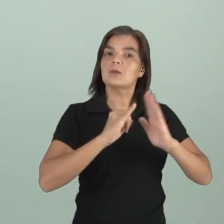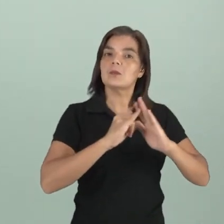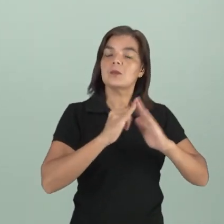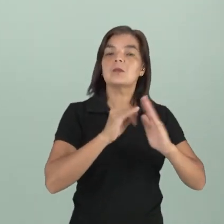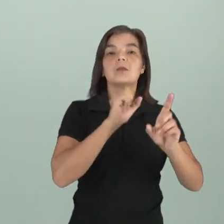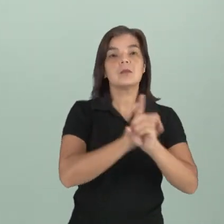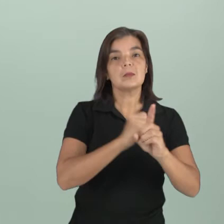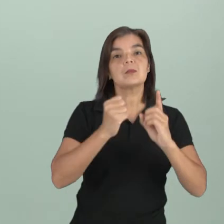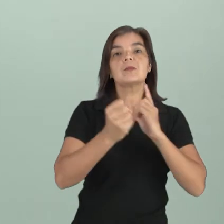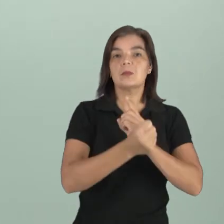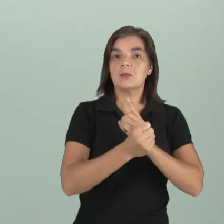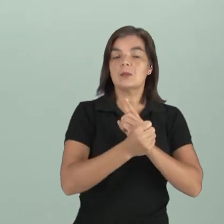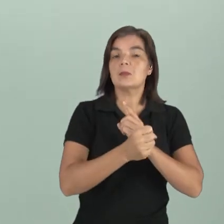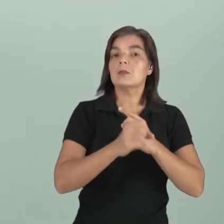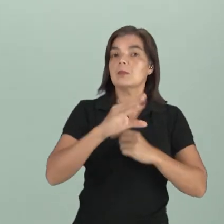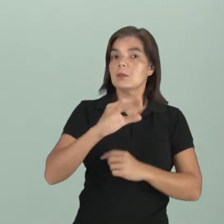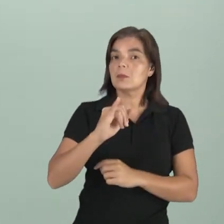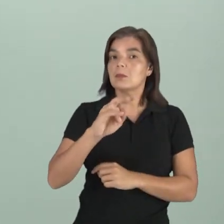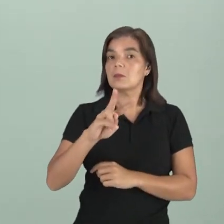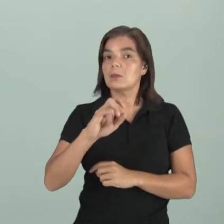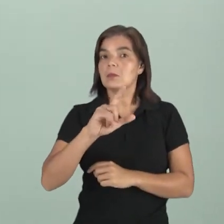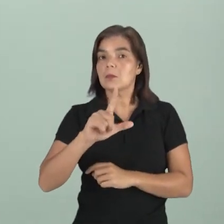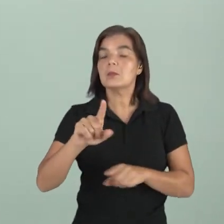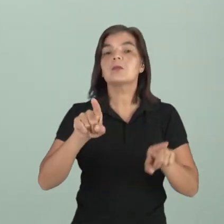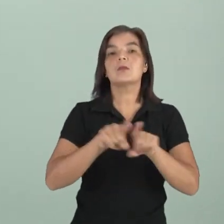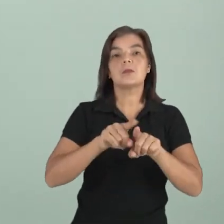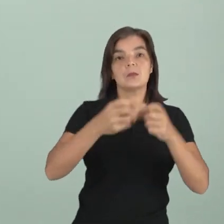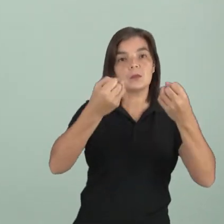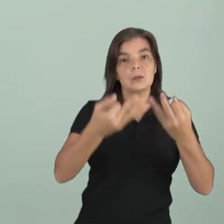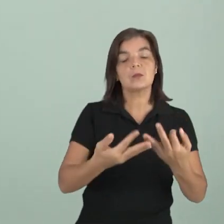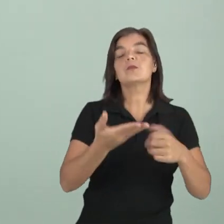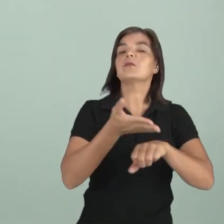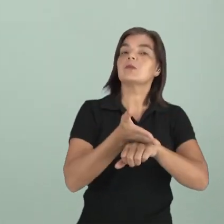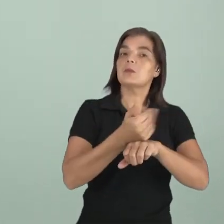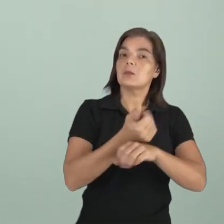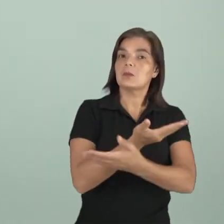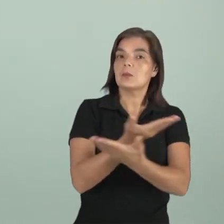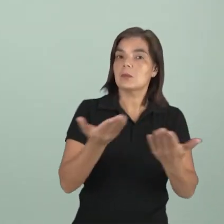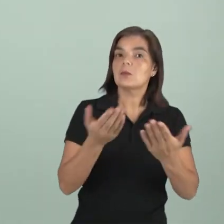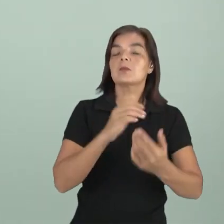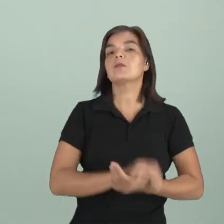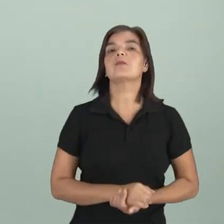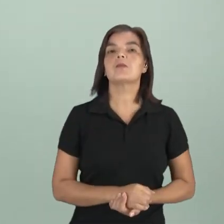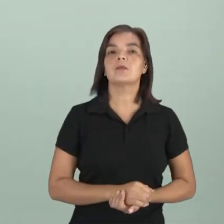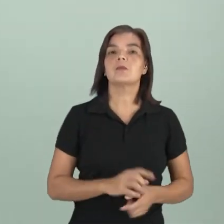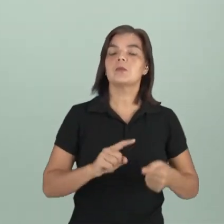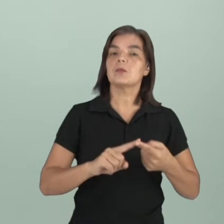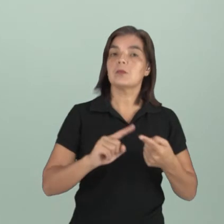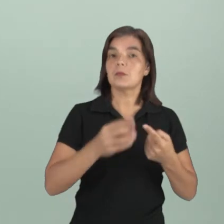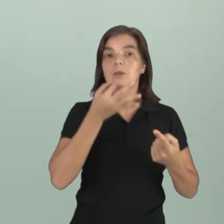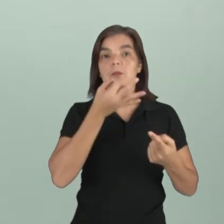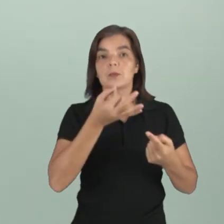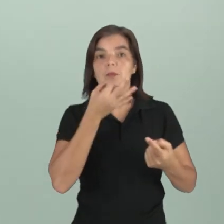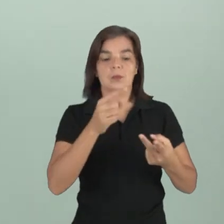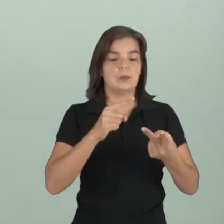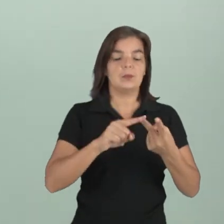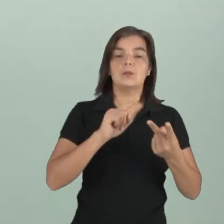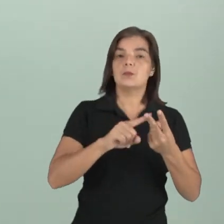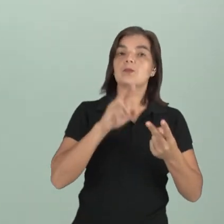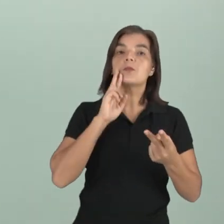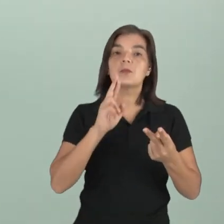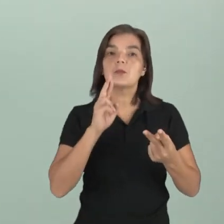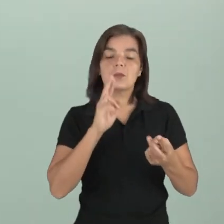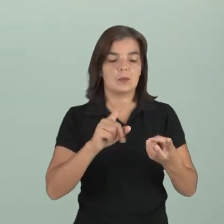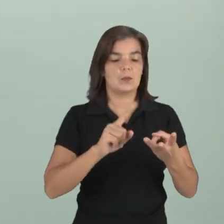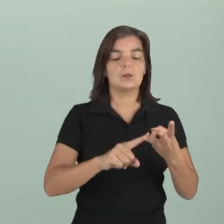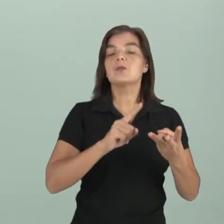da sociedade civil, no sentido que eu pontuei anteriormente a todos vocês, de se manifestar, de questionar,